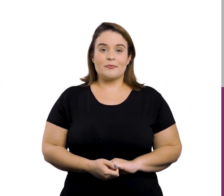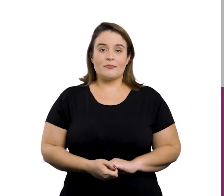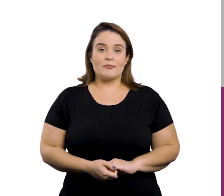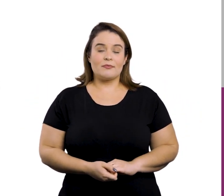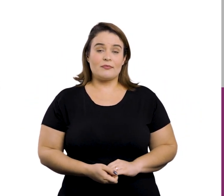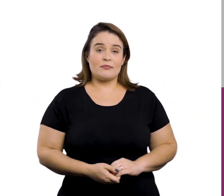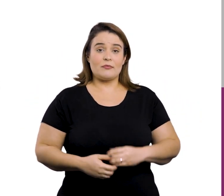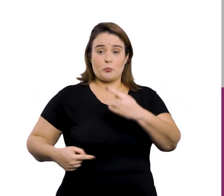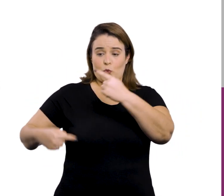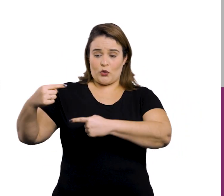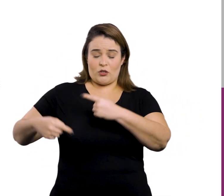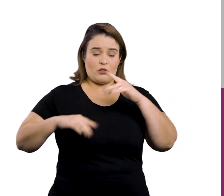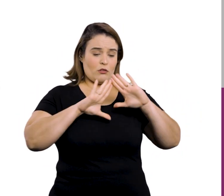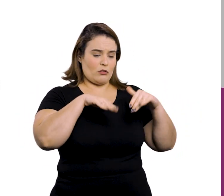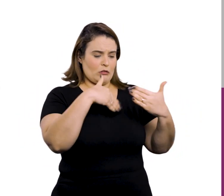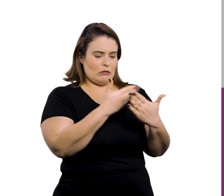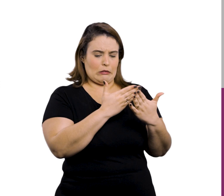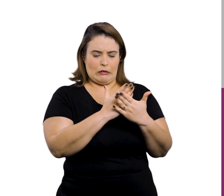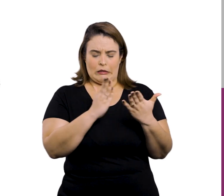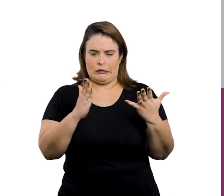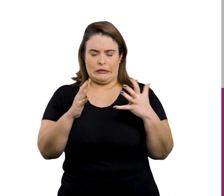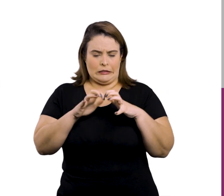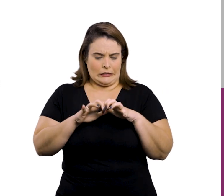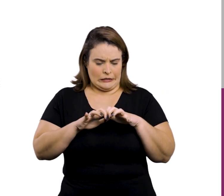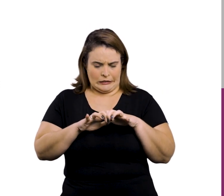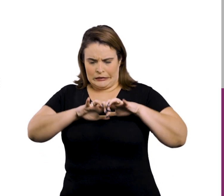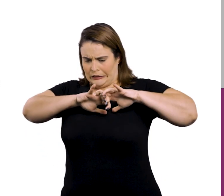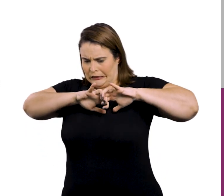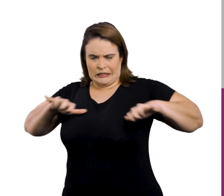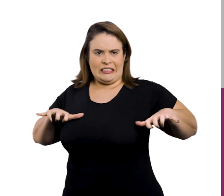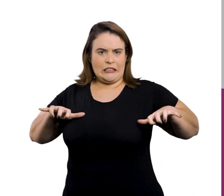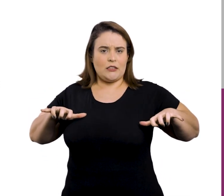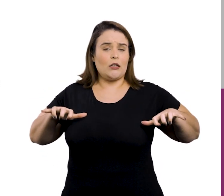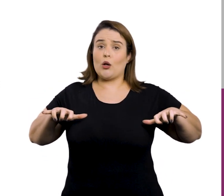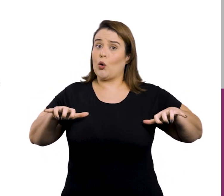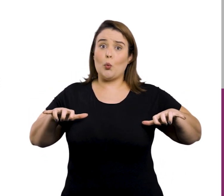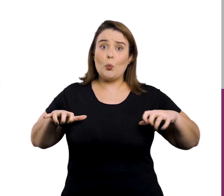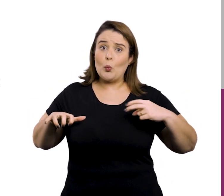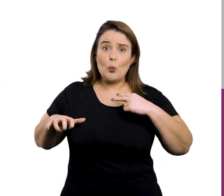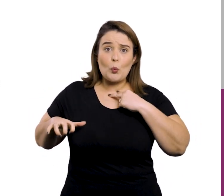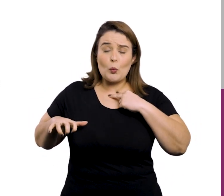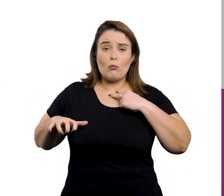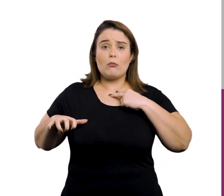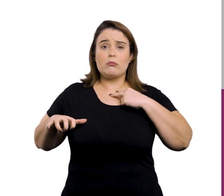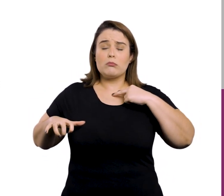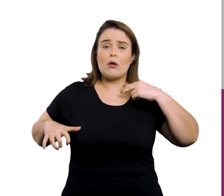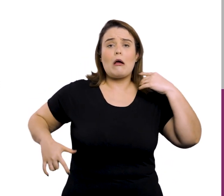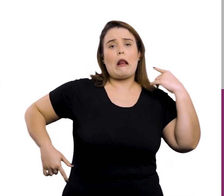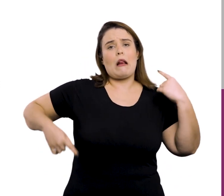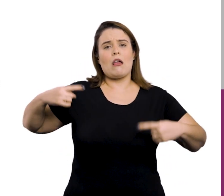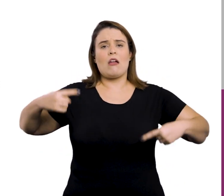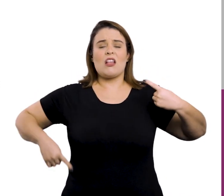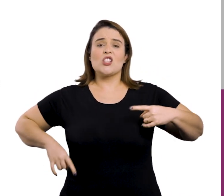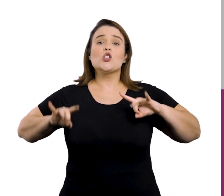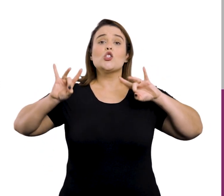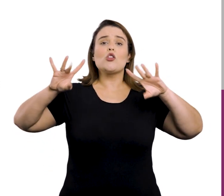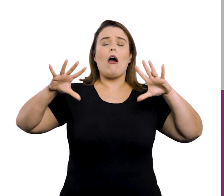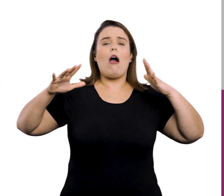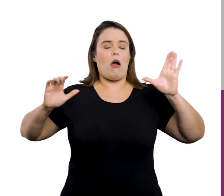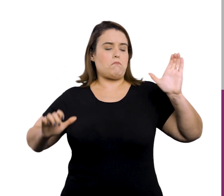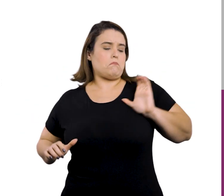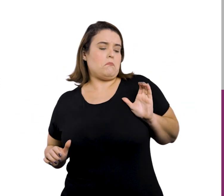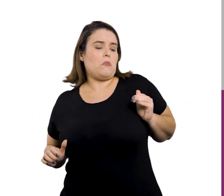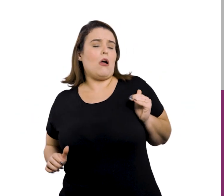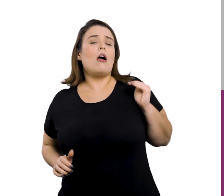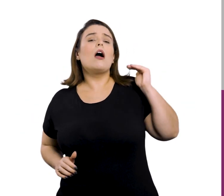Não inserir o ambiente escolar em contextos políticos locais e nacionais é deixar que a arena de debates